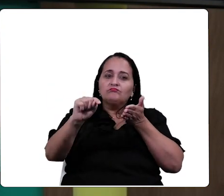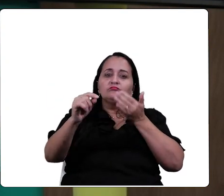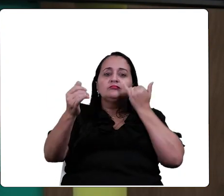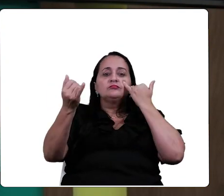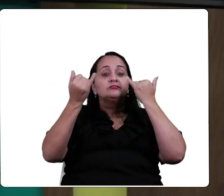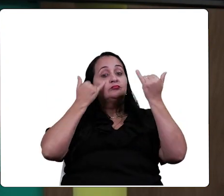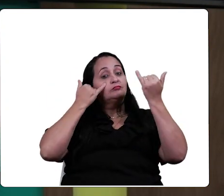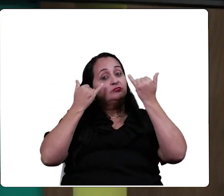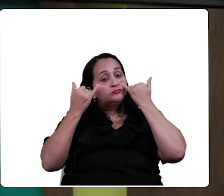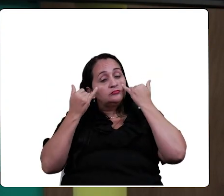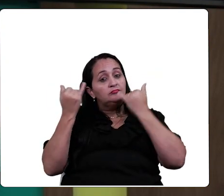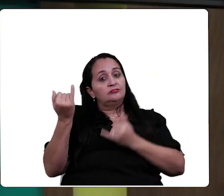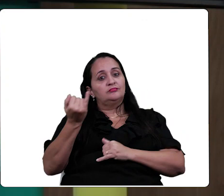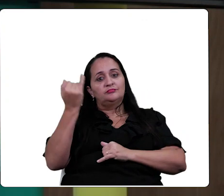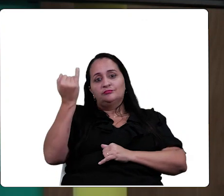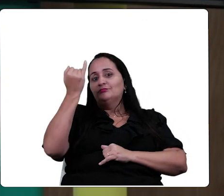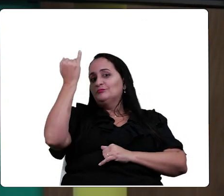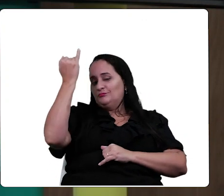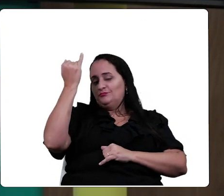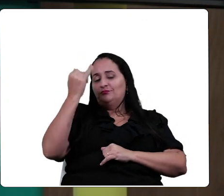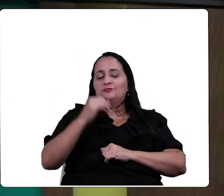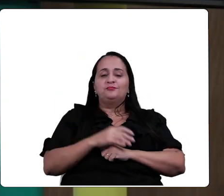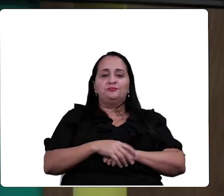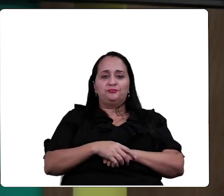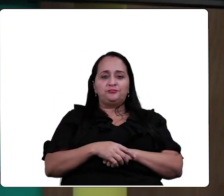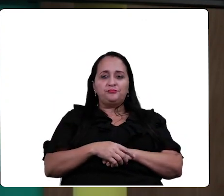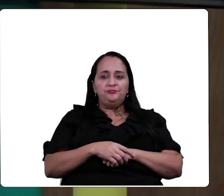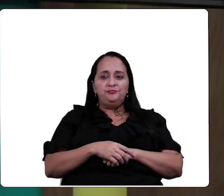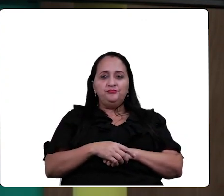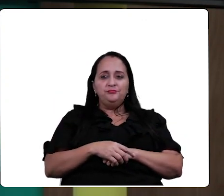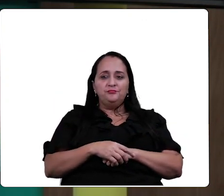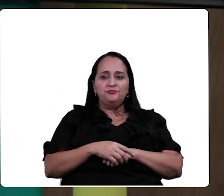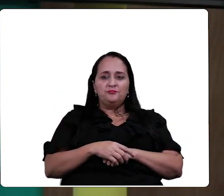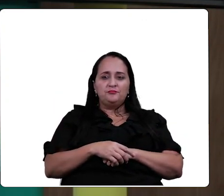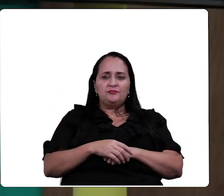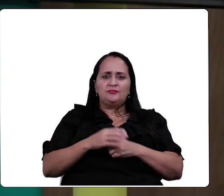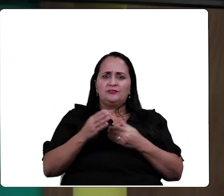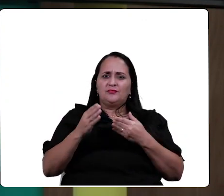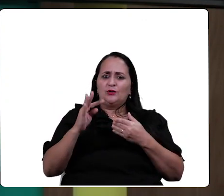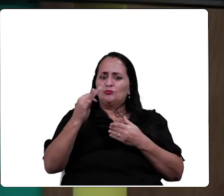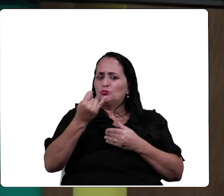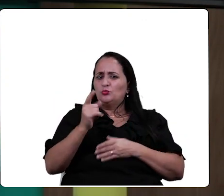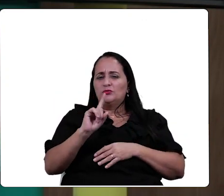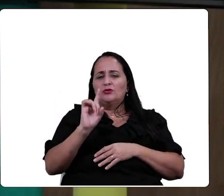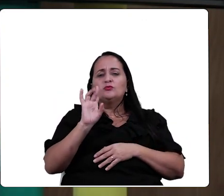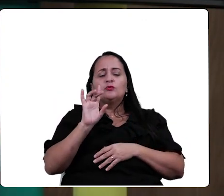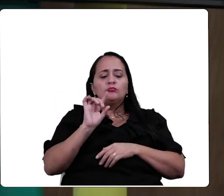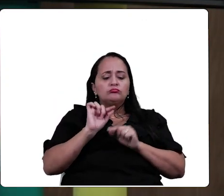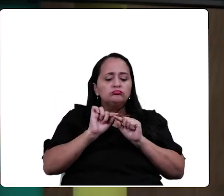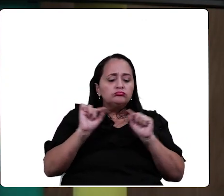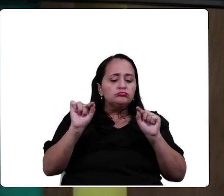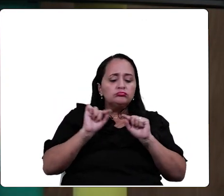nas informações mais importantes, não é em todo o texto.